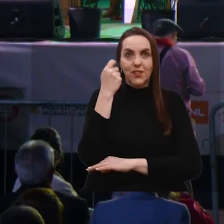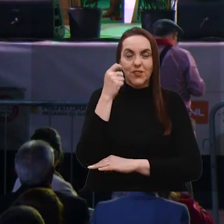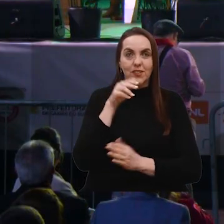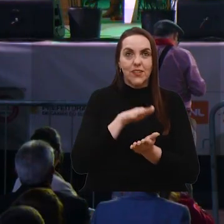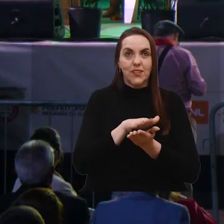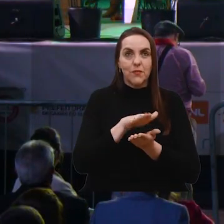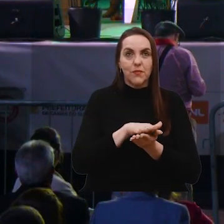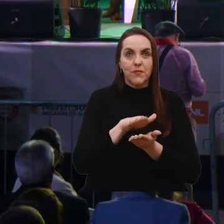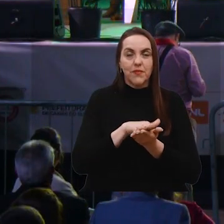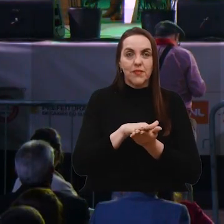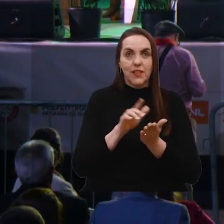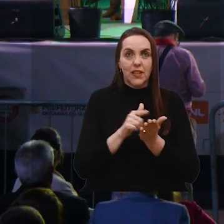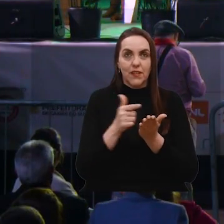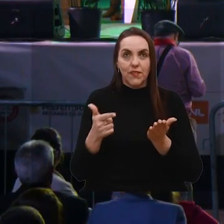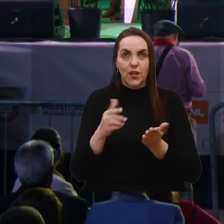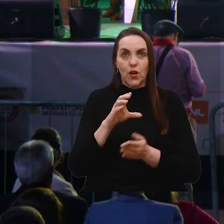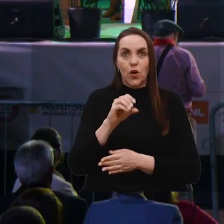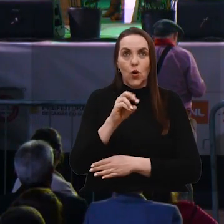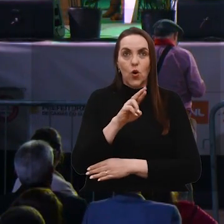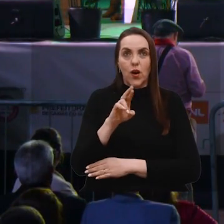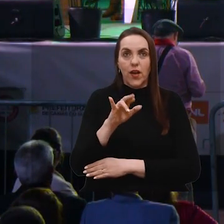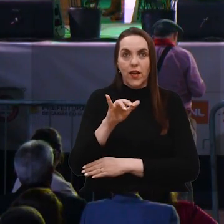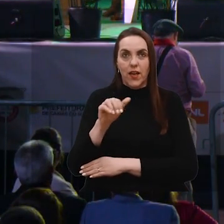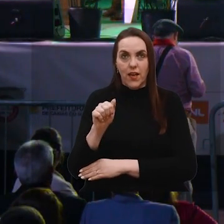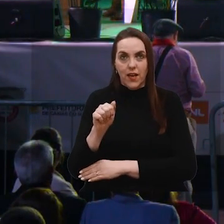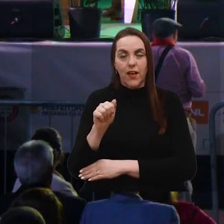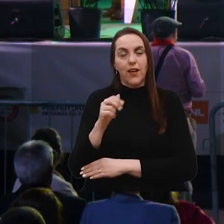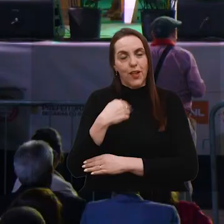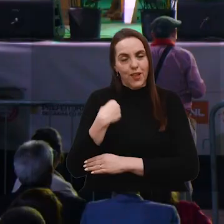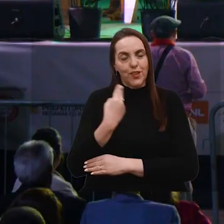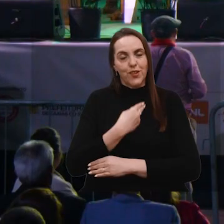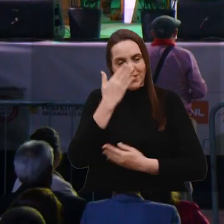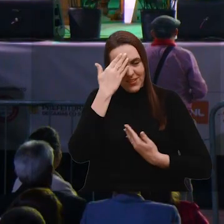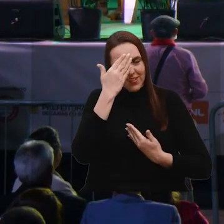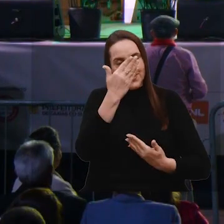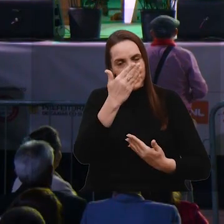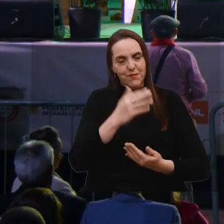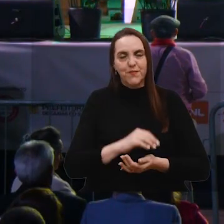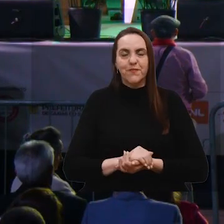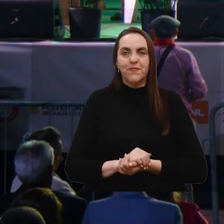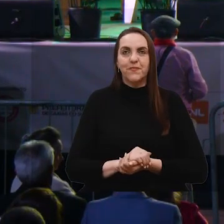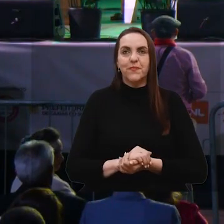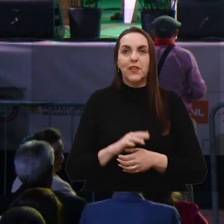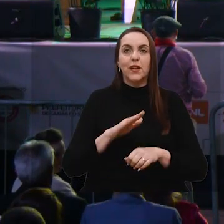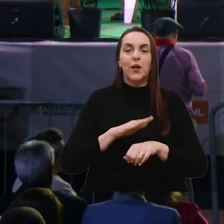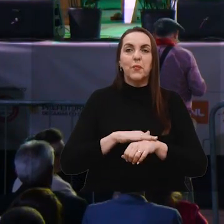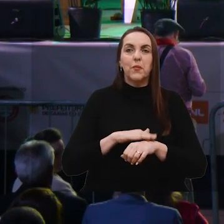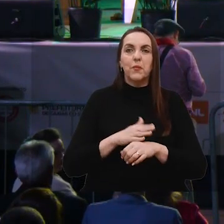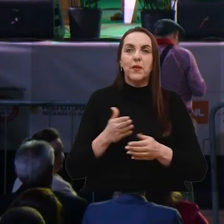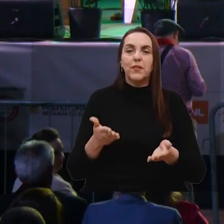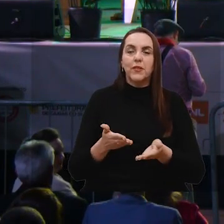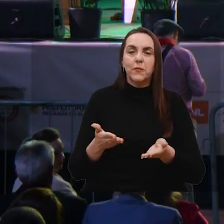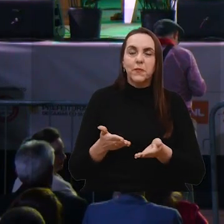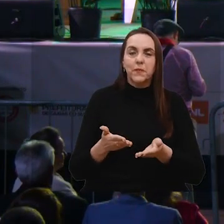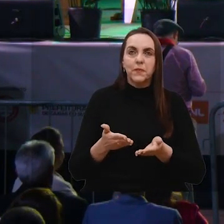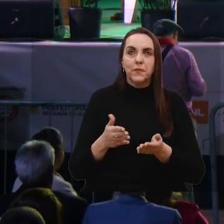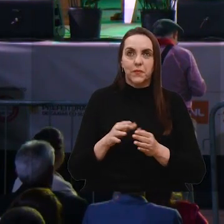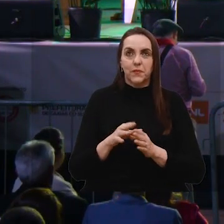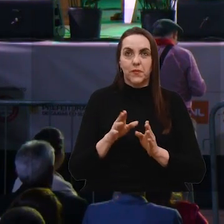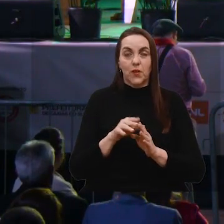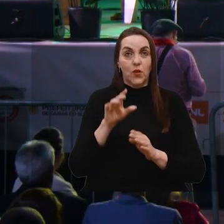Ilustrando o Tradicionalismo Gaúcho, da editora e livraria Correia, qual nós agradecemos.